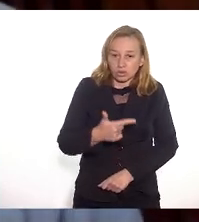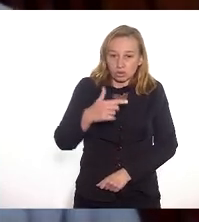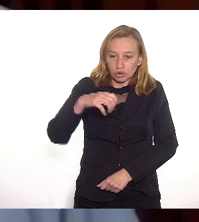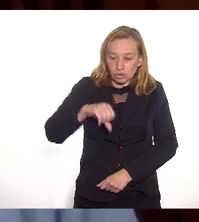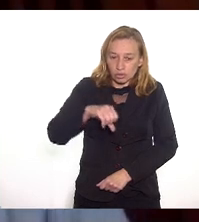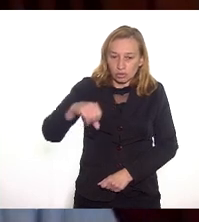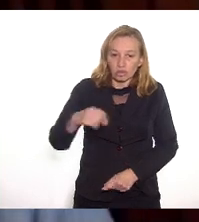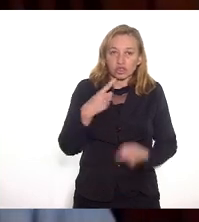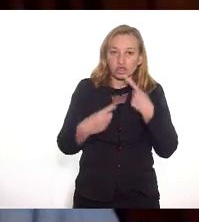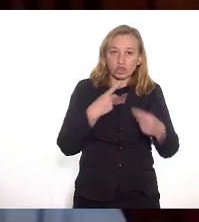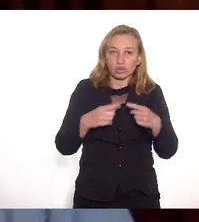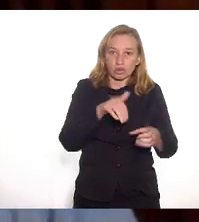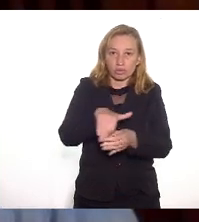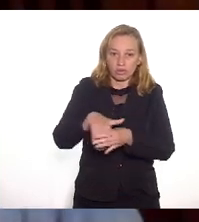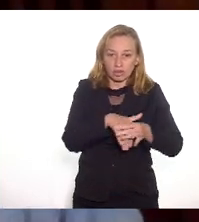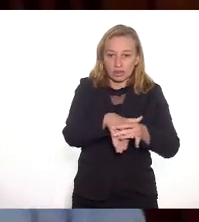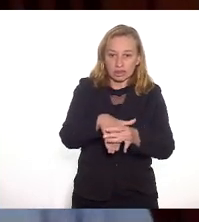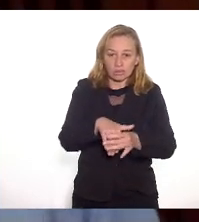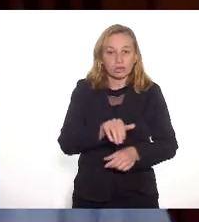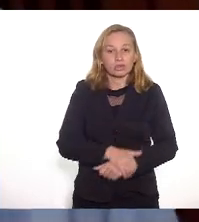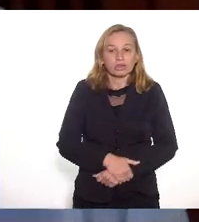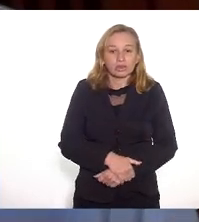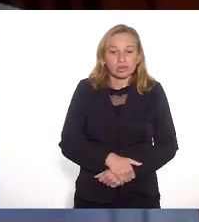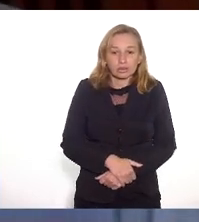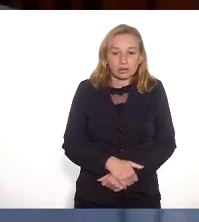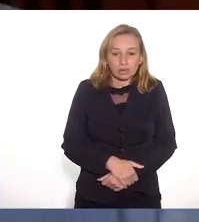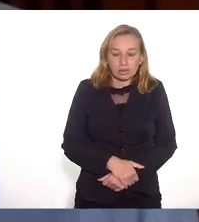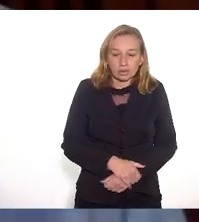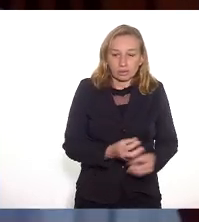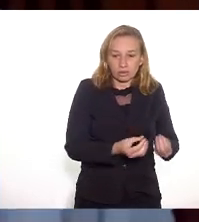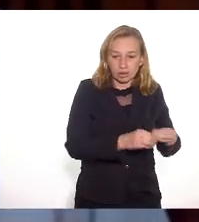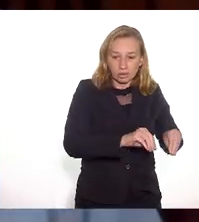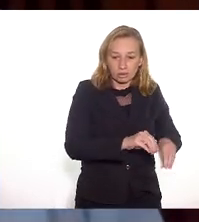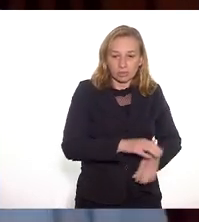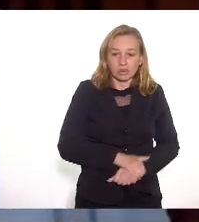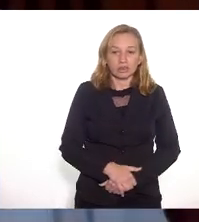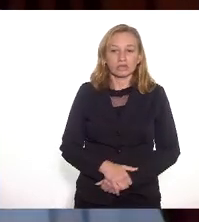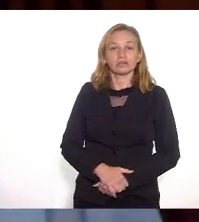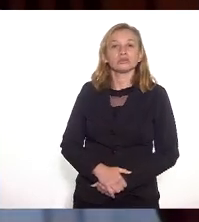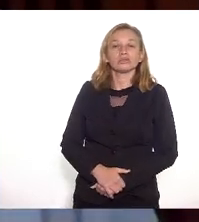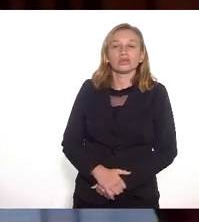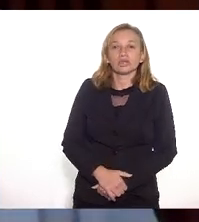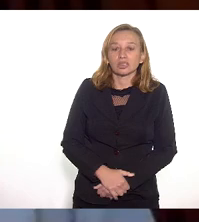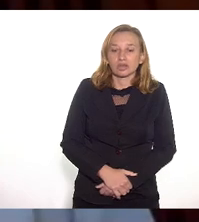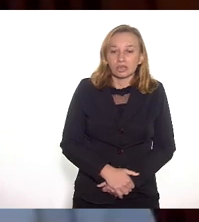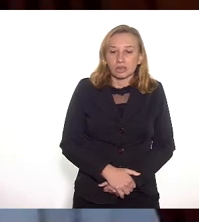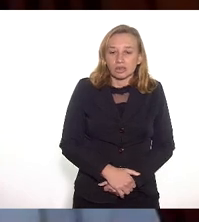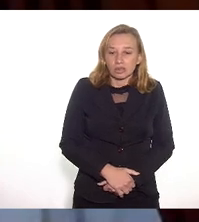em discussão e em votação, o voto pela prejudicabilidade.